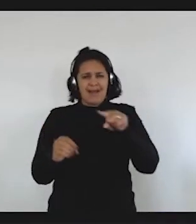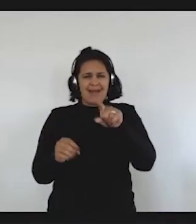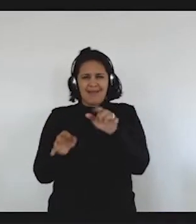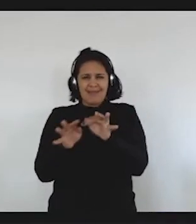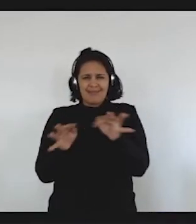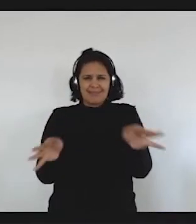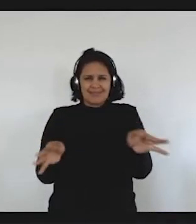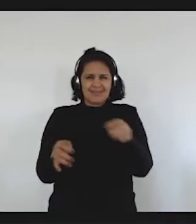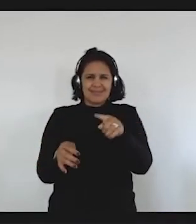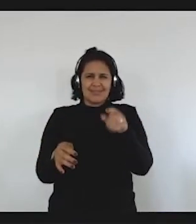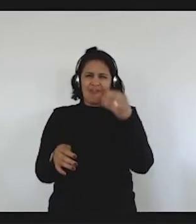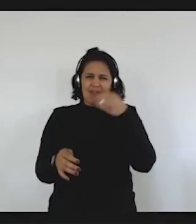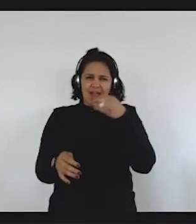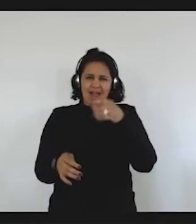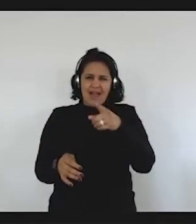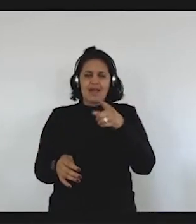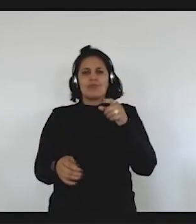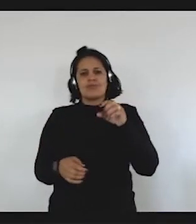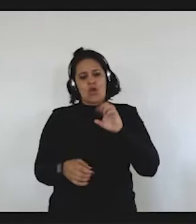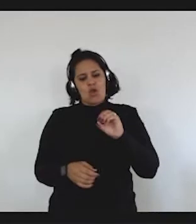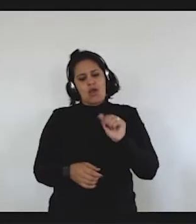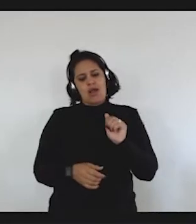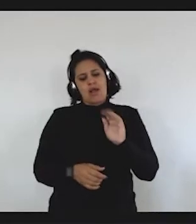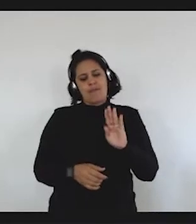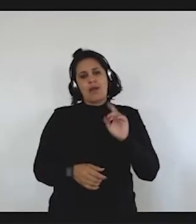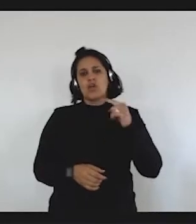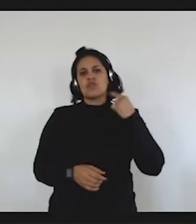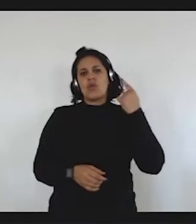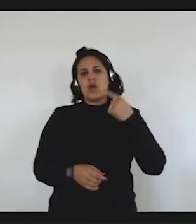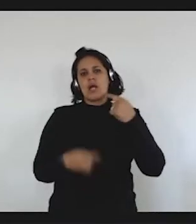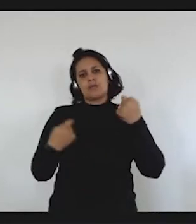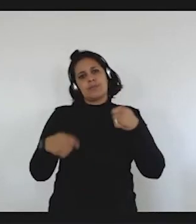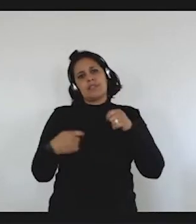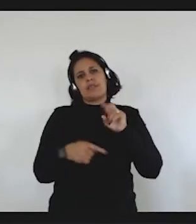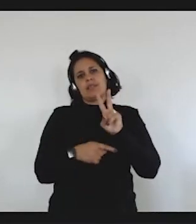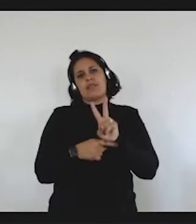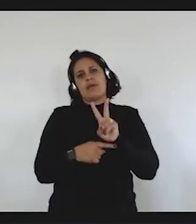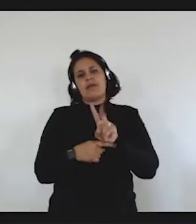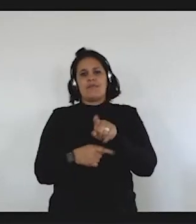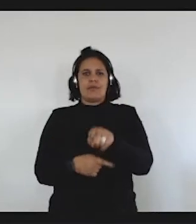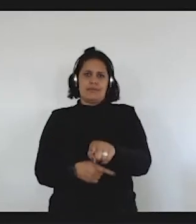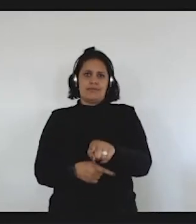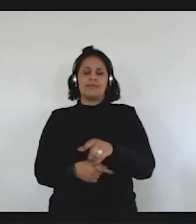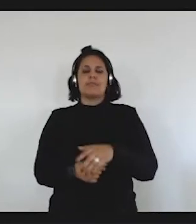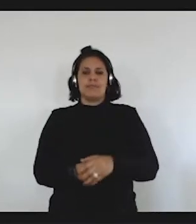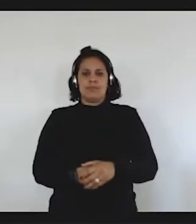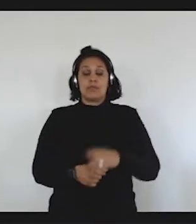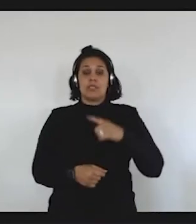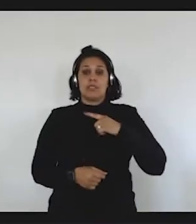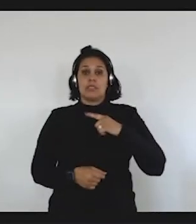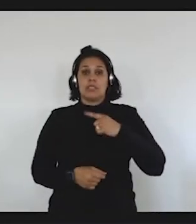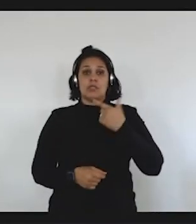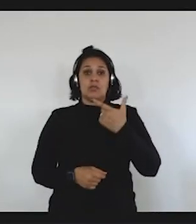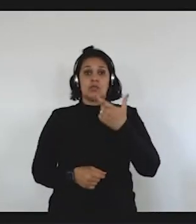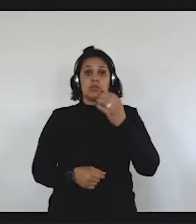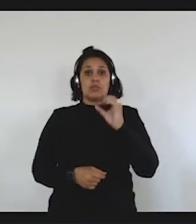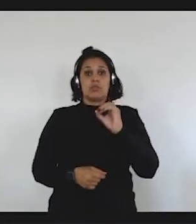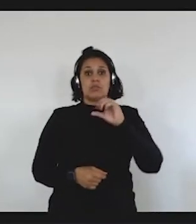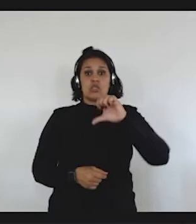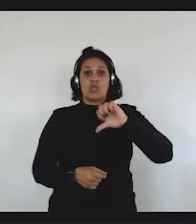desses interesses de mais de 209 milhões de